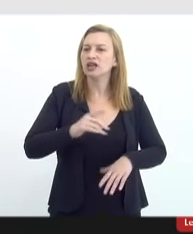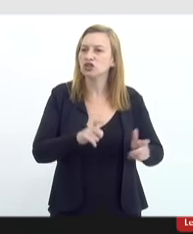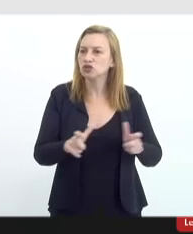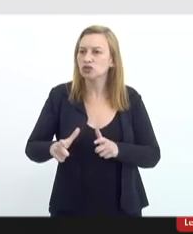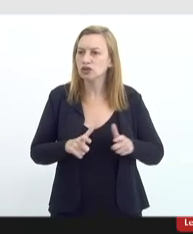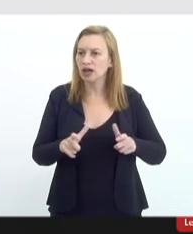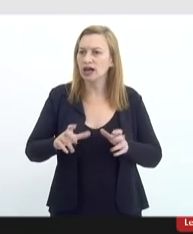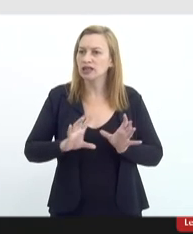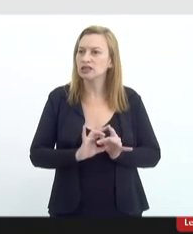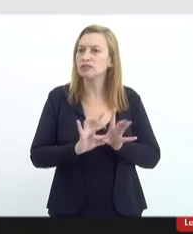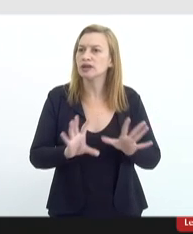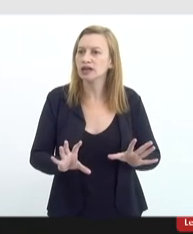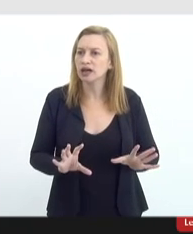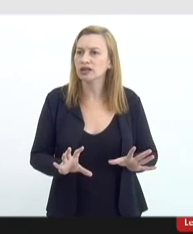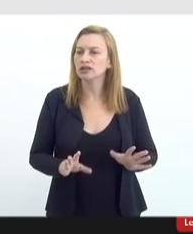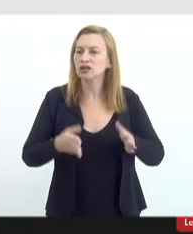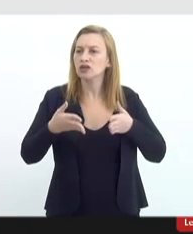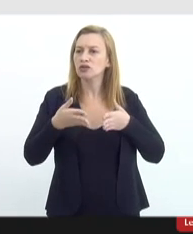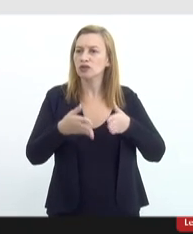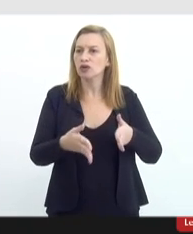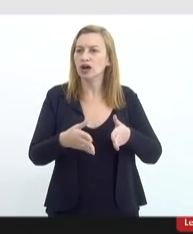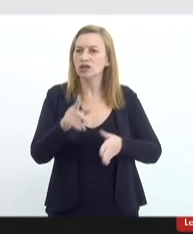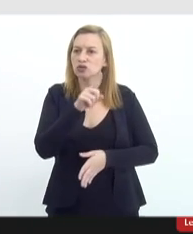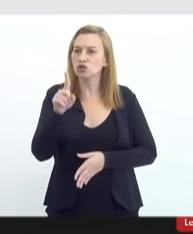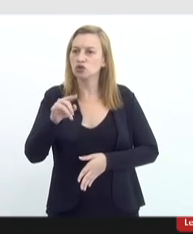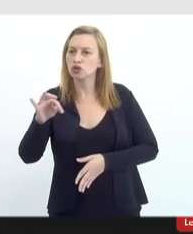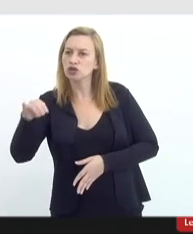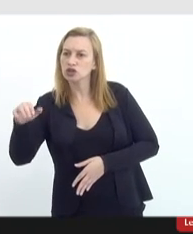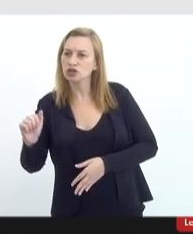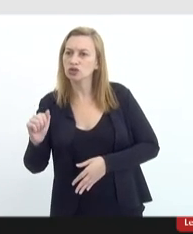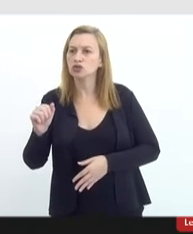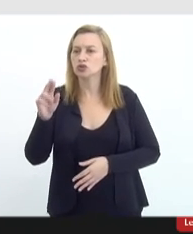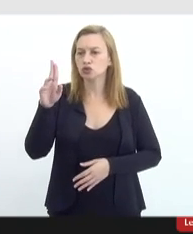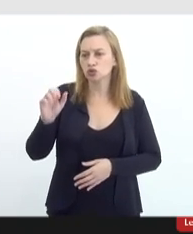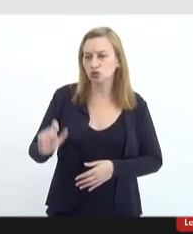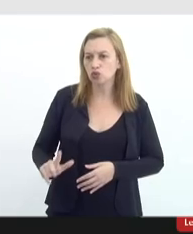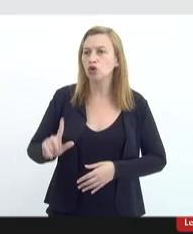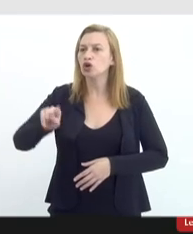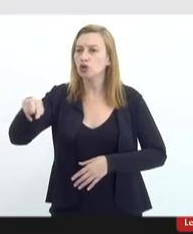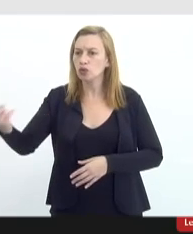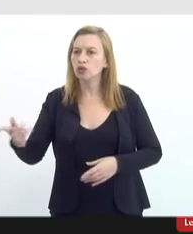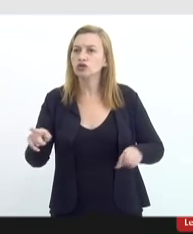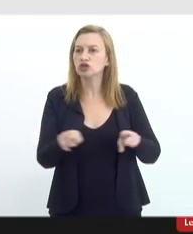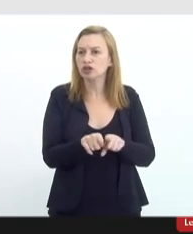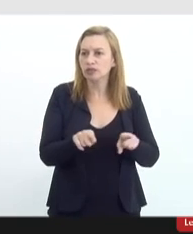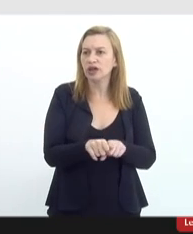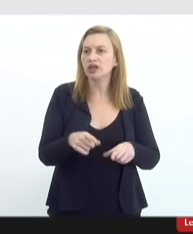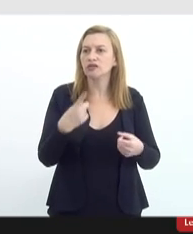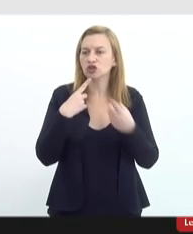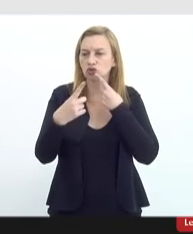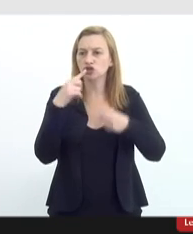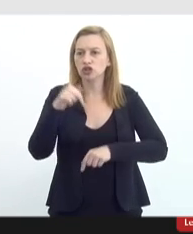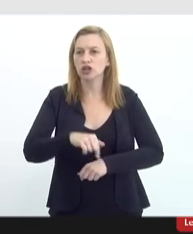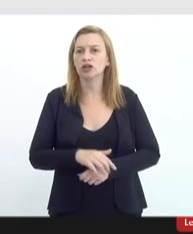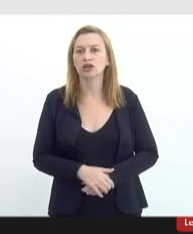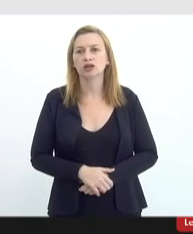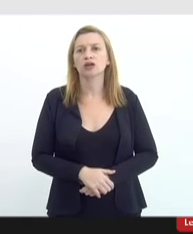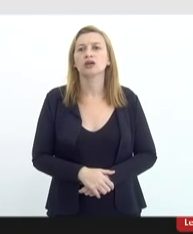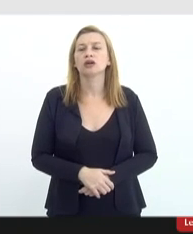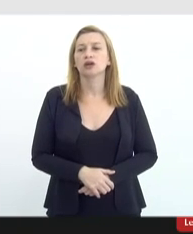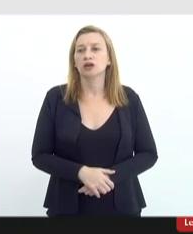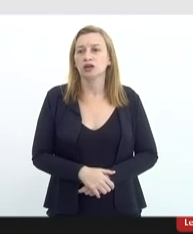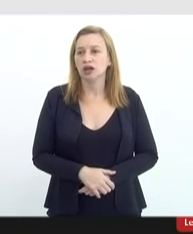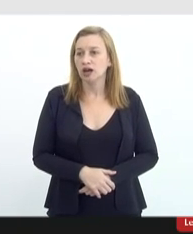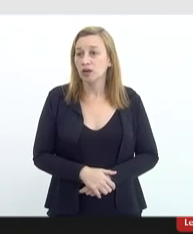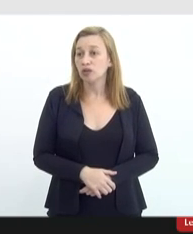disponíveis, indubitavelmente, do que a área central e a zona sul, mas isso tem a ver com outras dinâmicas também que a gente deve discutir aqui. E